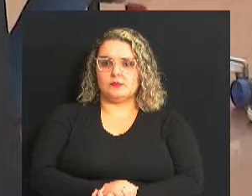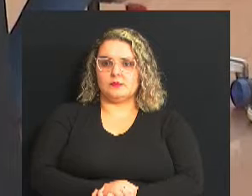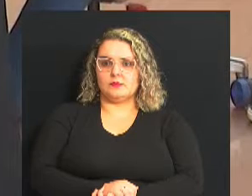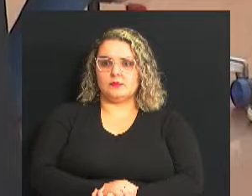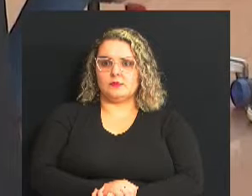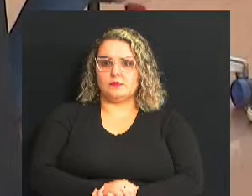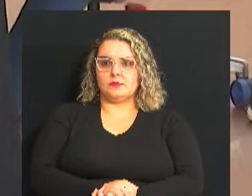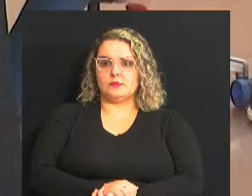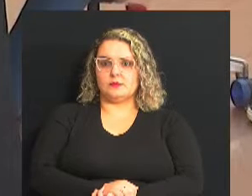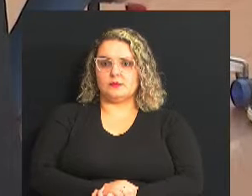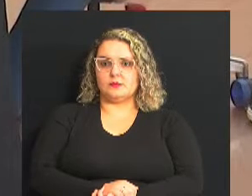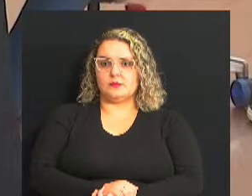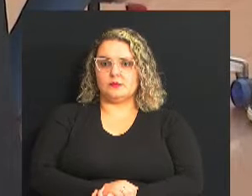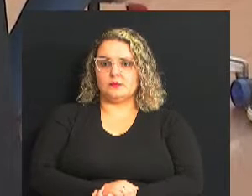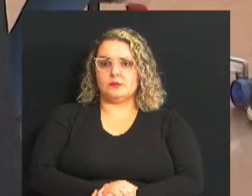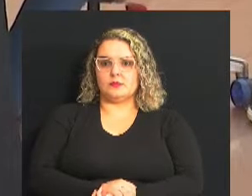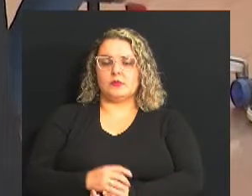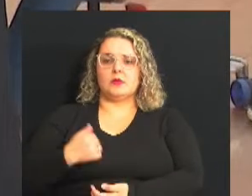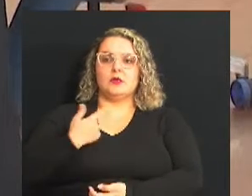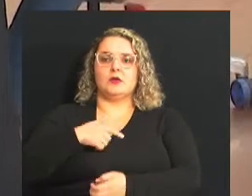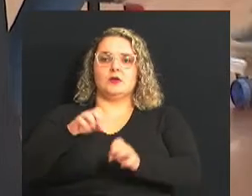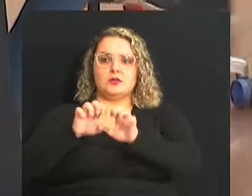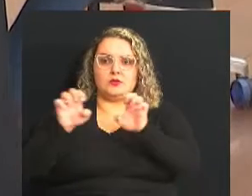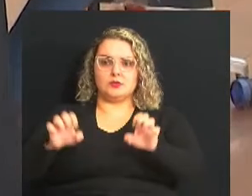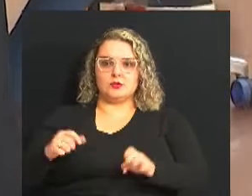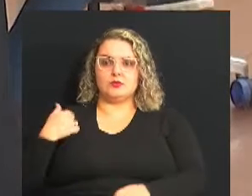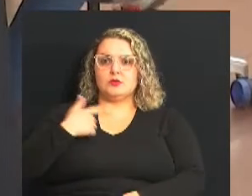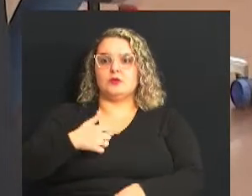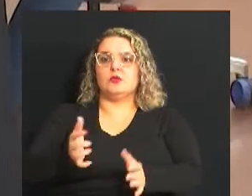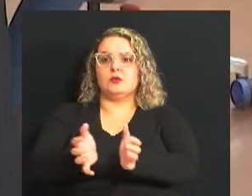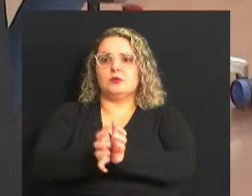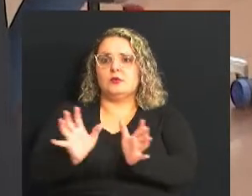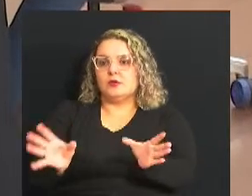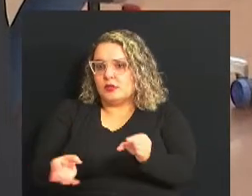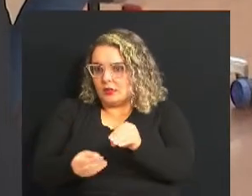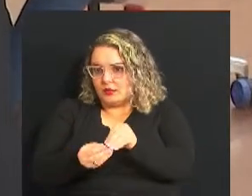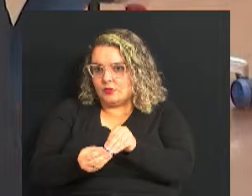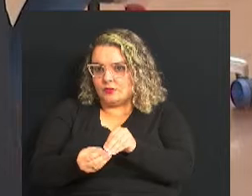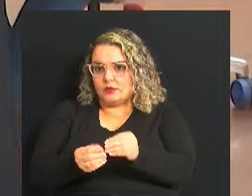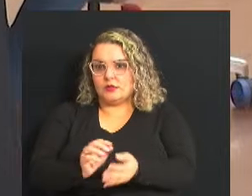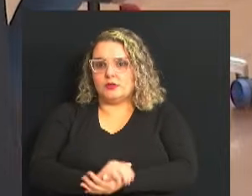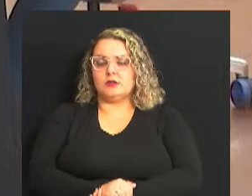dito, né, a nossa estrutura aqui, né, nós somos uma equipe bem enxuta, né,